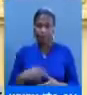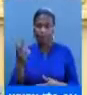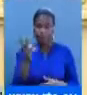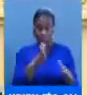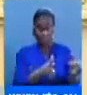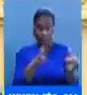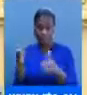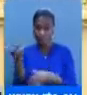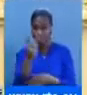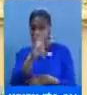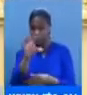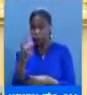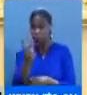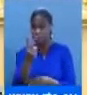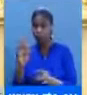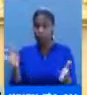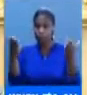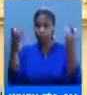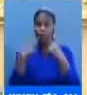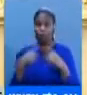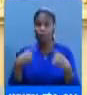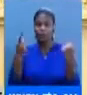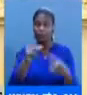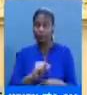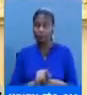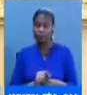têm também a honra de anunciar